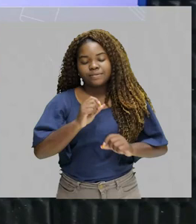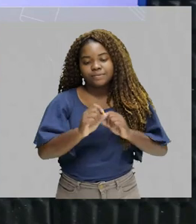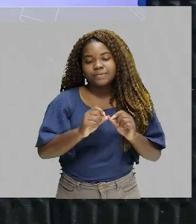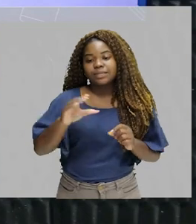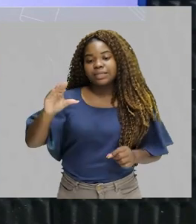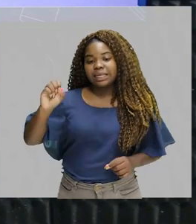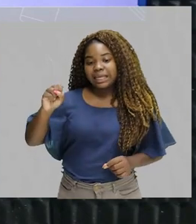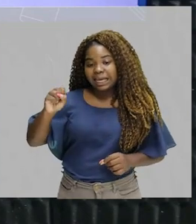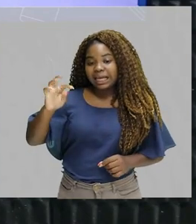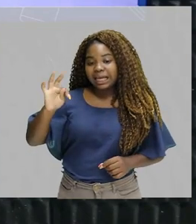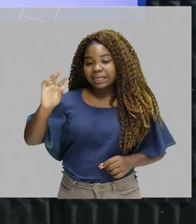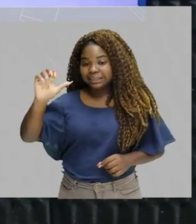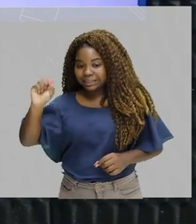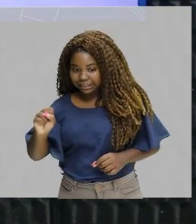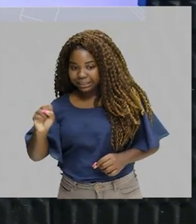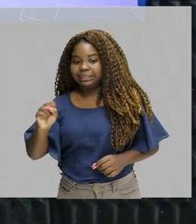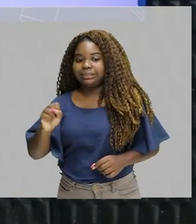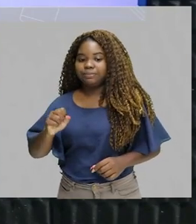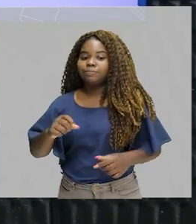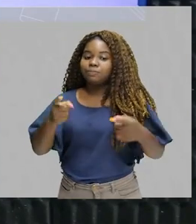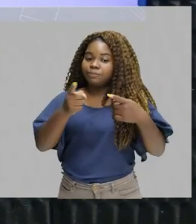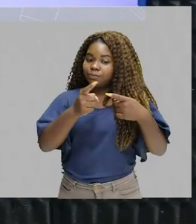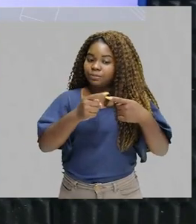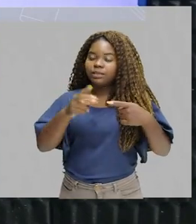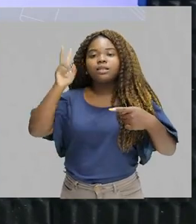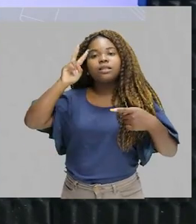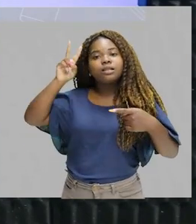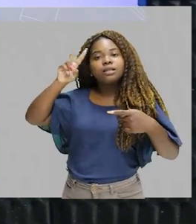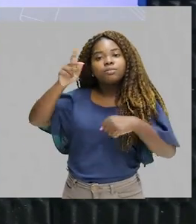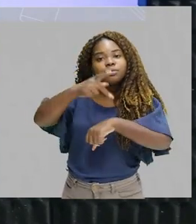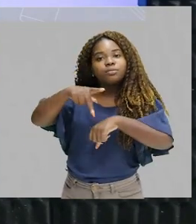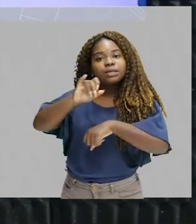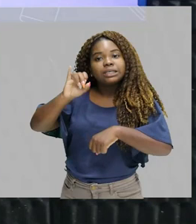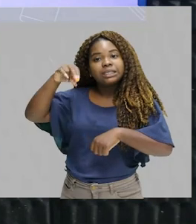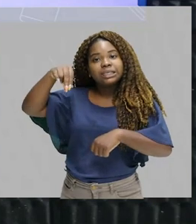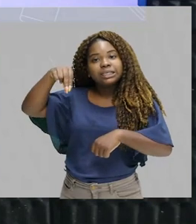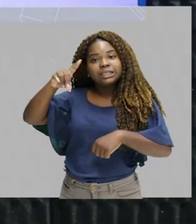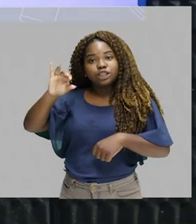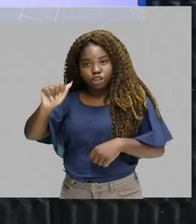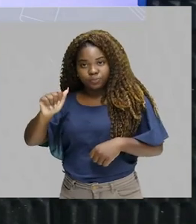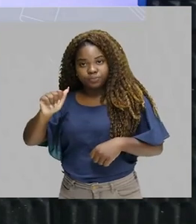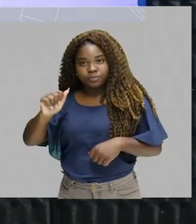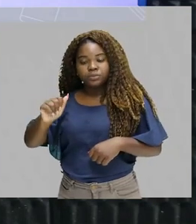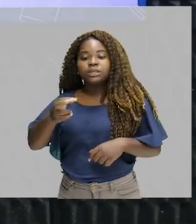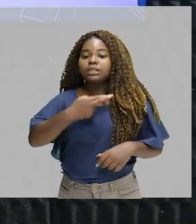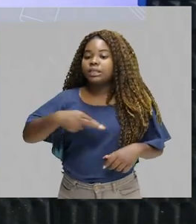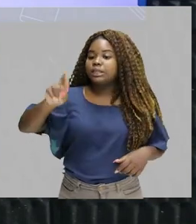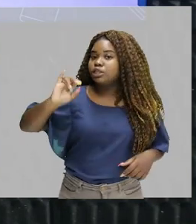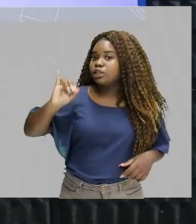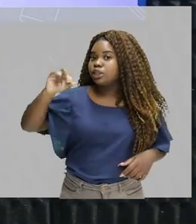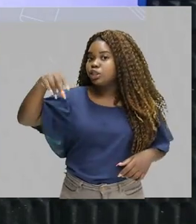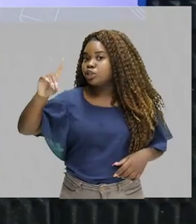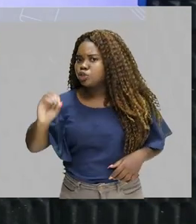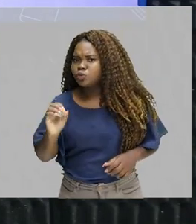castas vamos lembrar da Índia do Paquistão onde a religião hindu é muito forte Onde